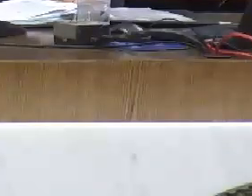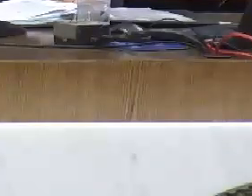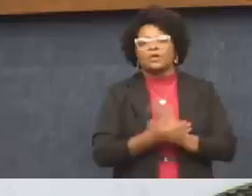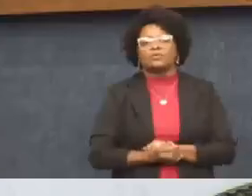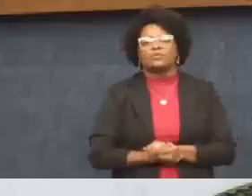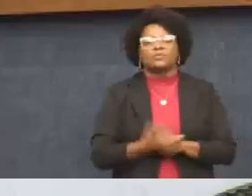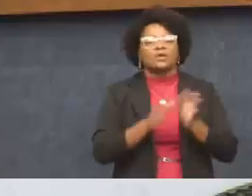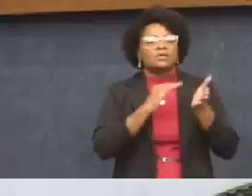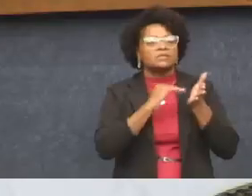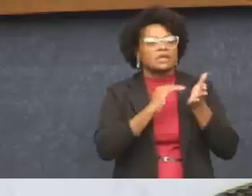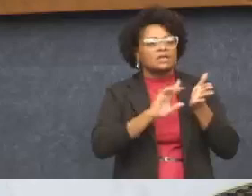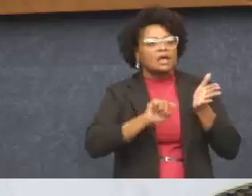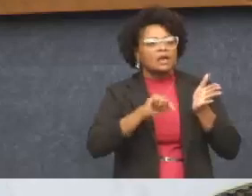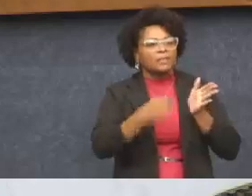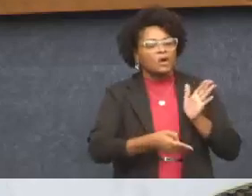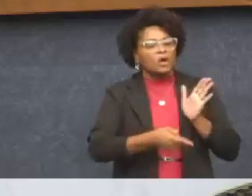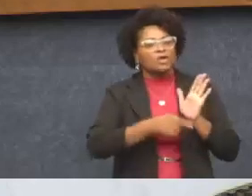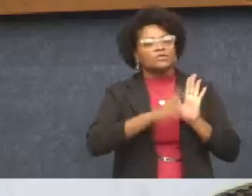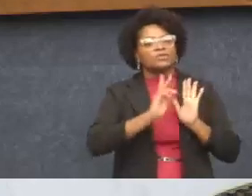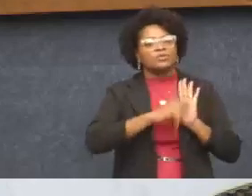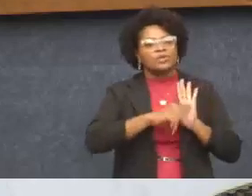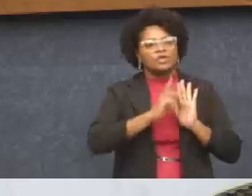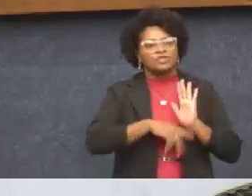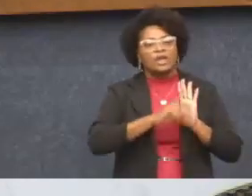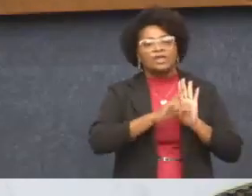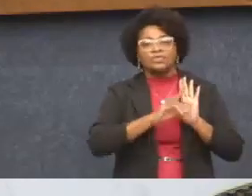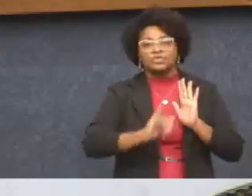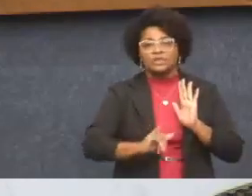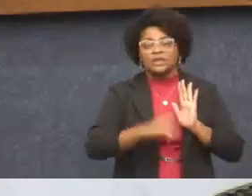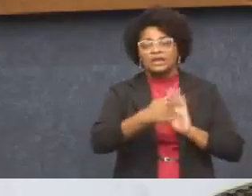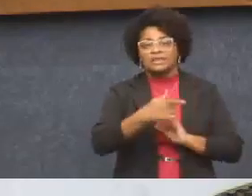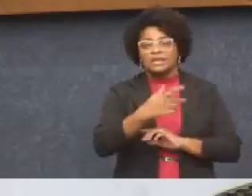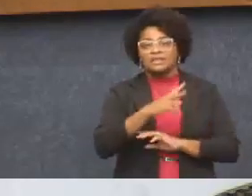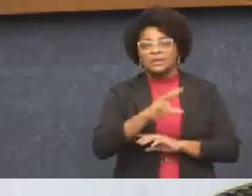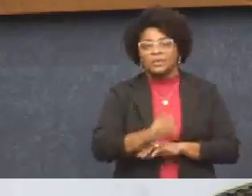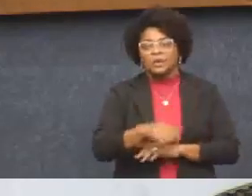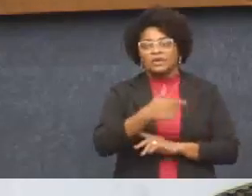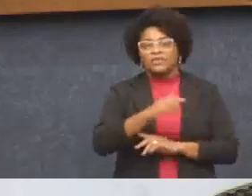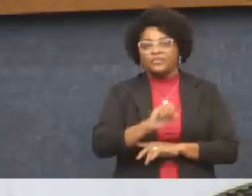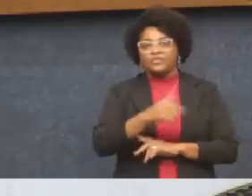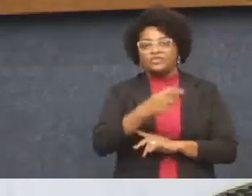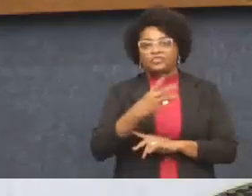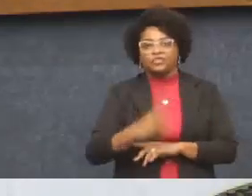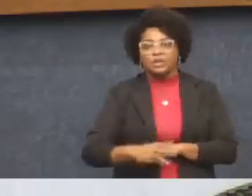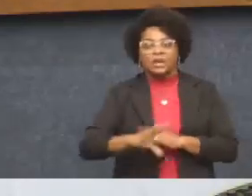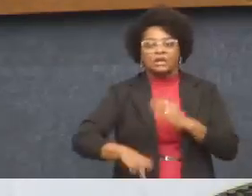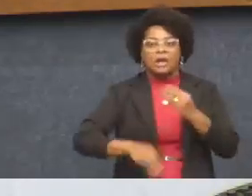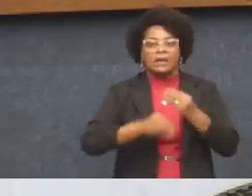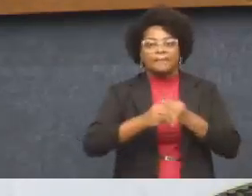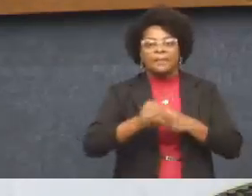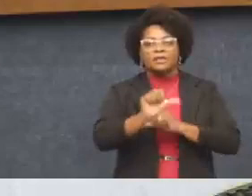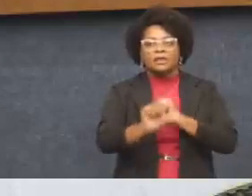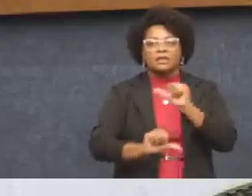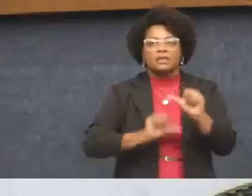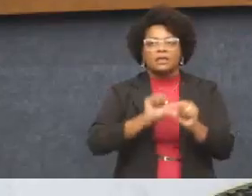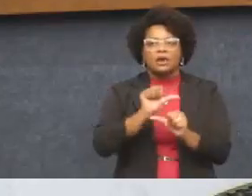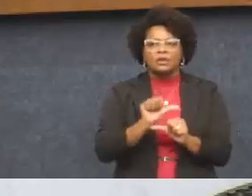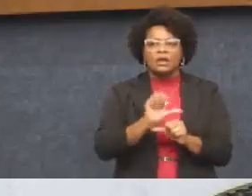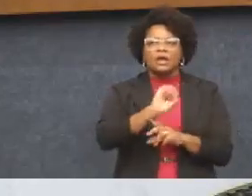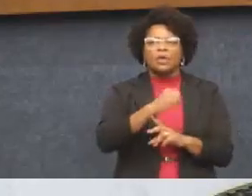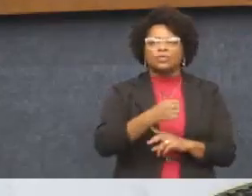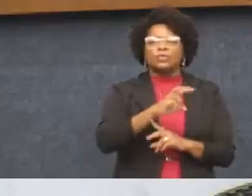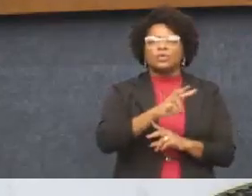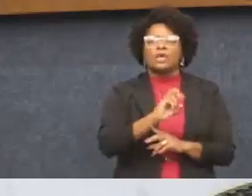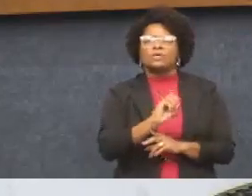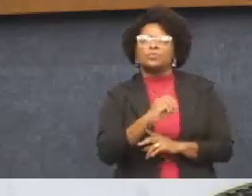senhor secretário, próximo item na pauta. Combinado. Projeto de lei 750/2023, primeiro turno, ementa, altera a lei de número